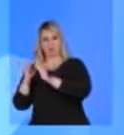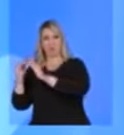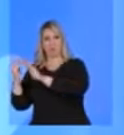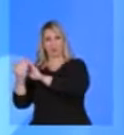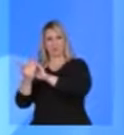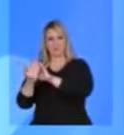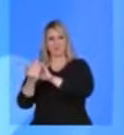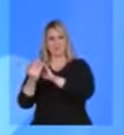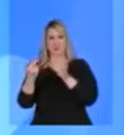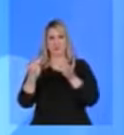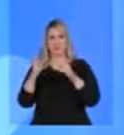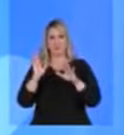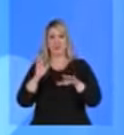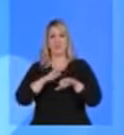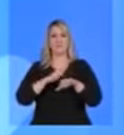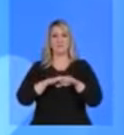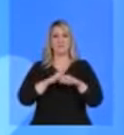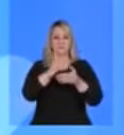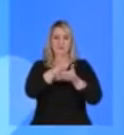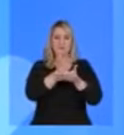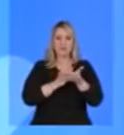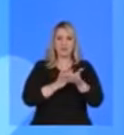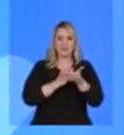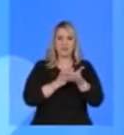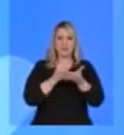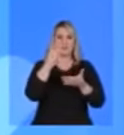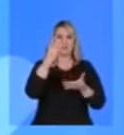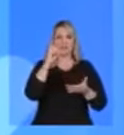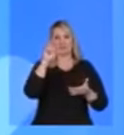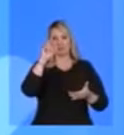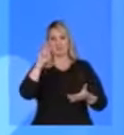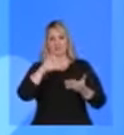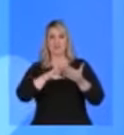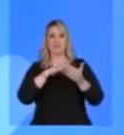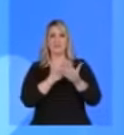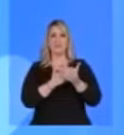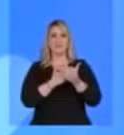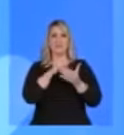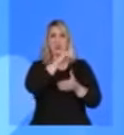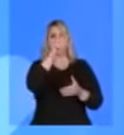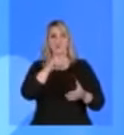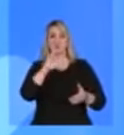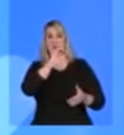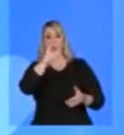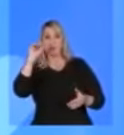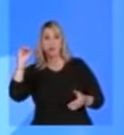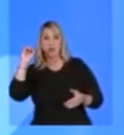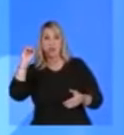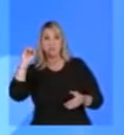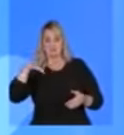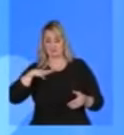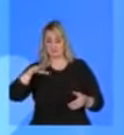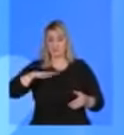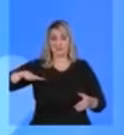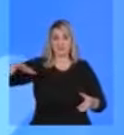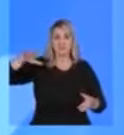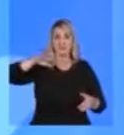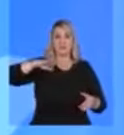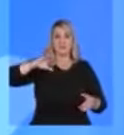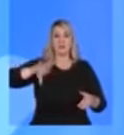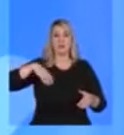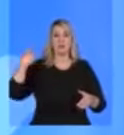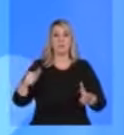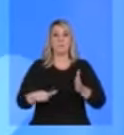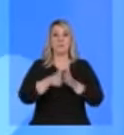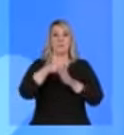nós fizemos metade das escolas das 305 escolas foram na zona oeste da cidade quando nós fizemos o nosso